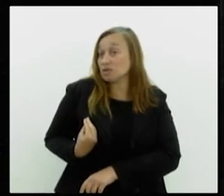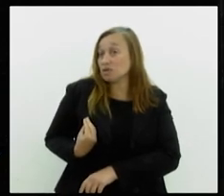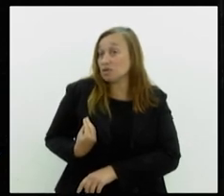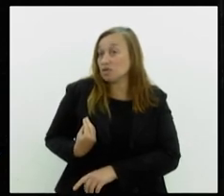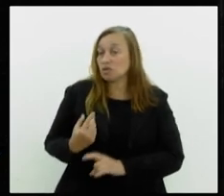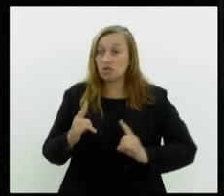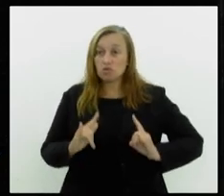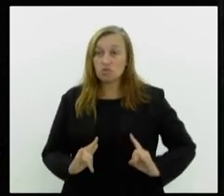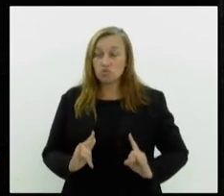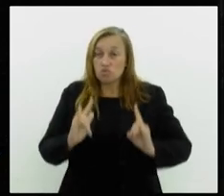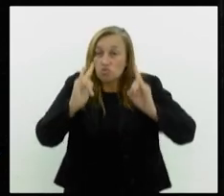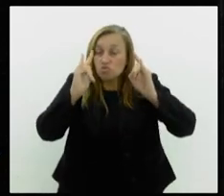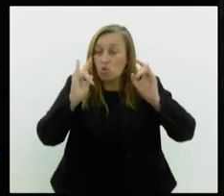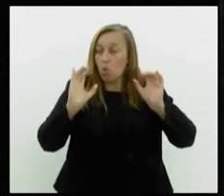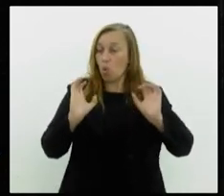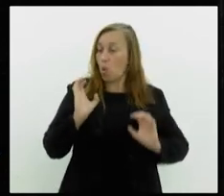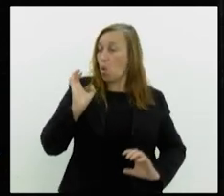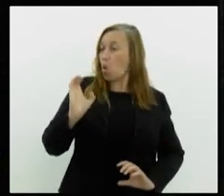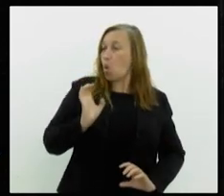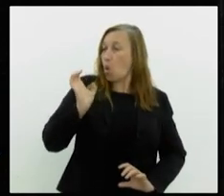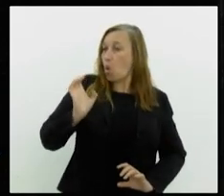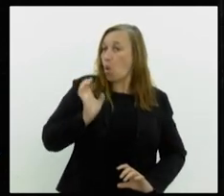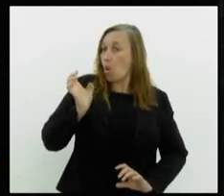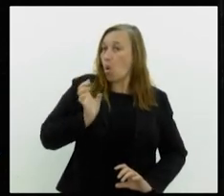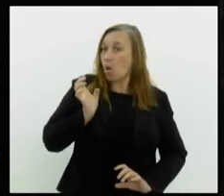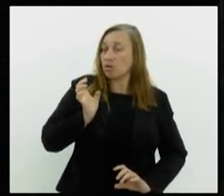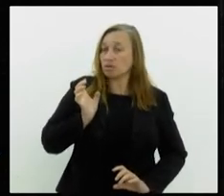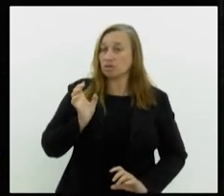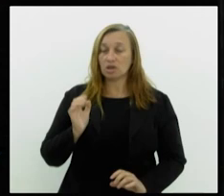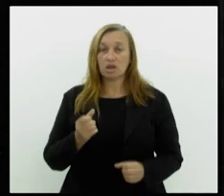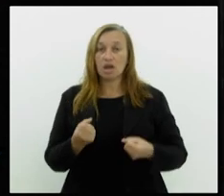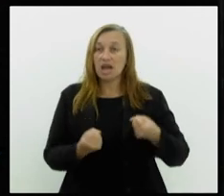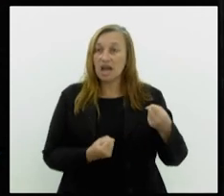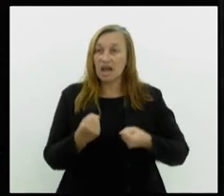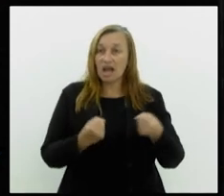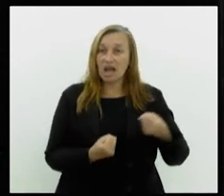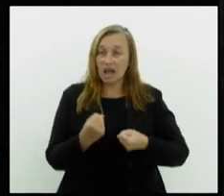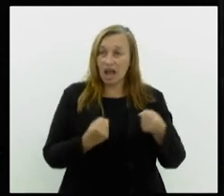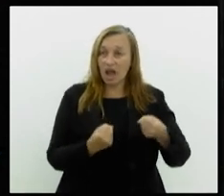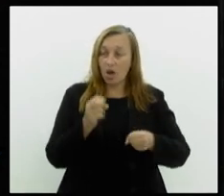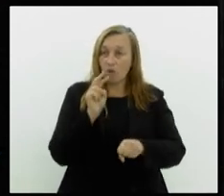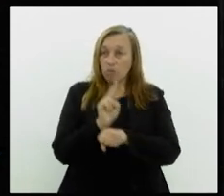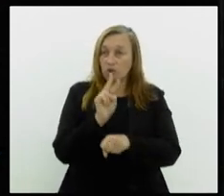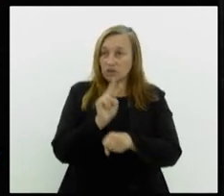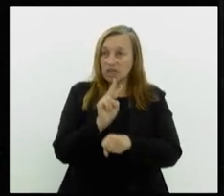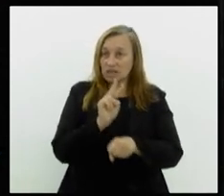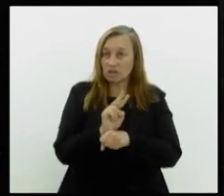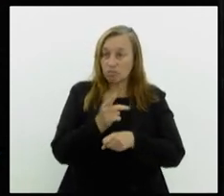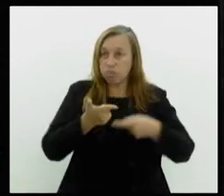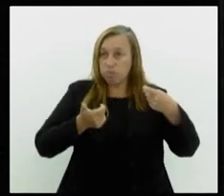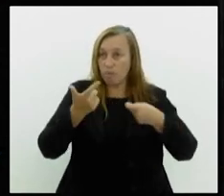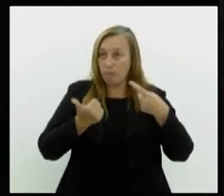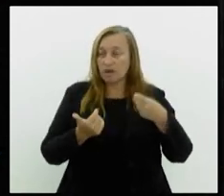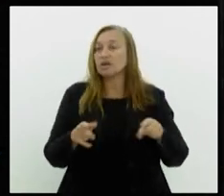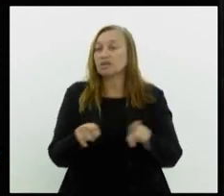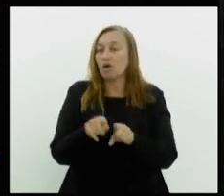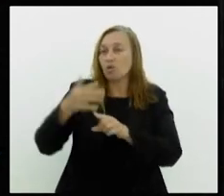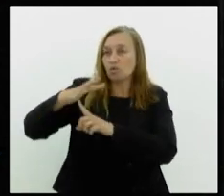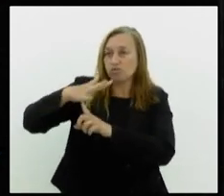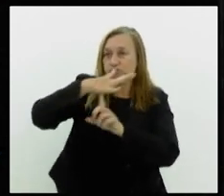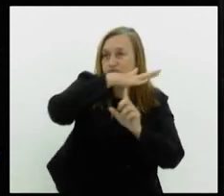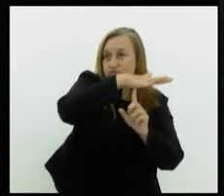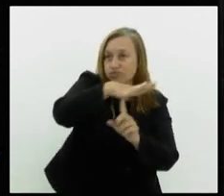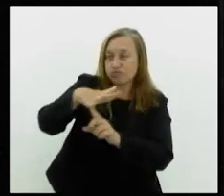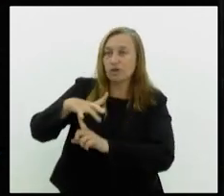condomínios de luxo, andando em carros blindados, andando de helicópteros, andando com